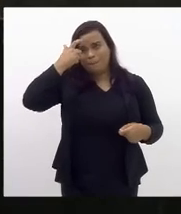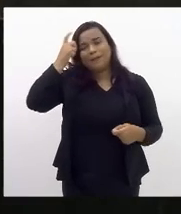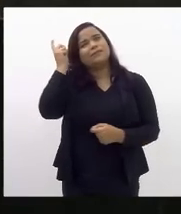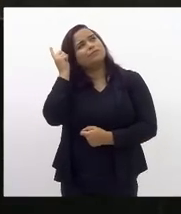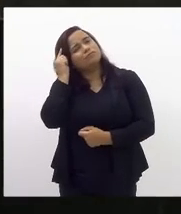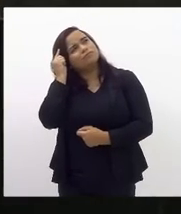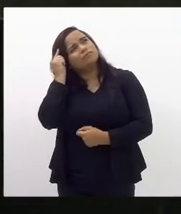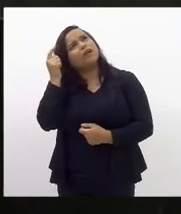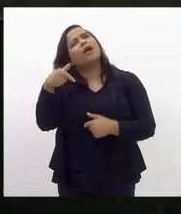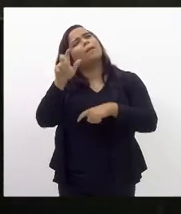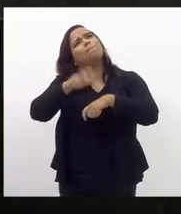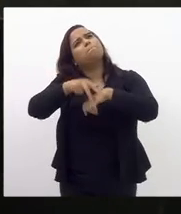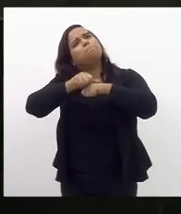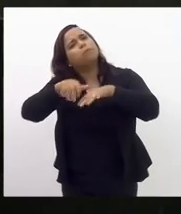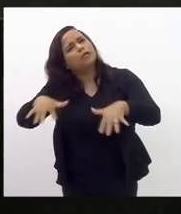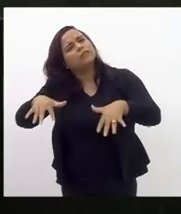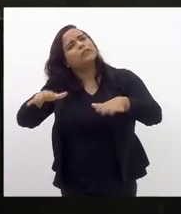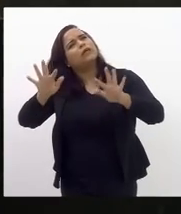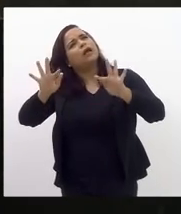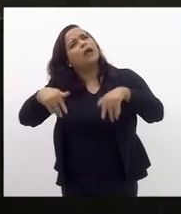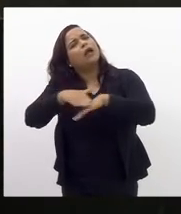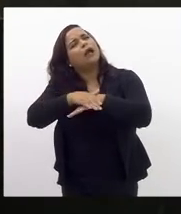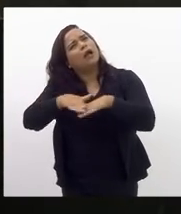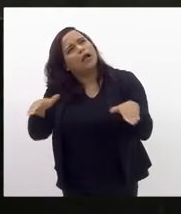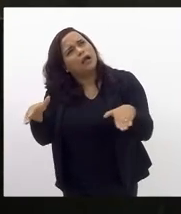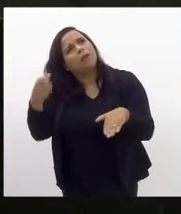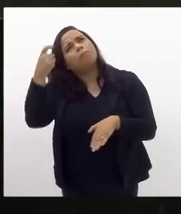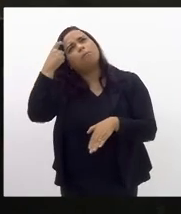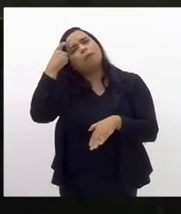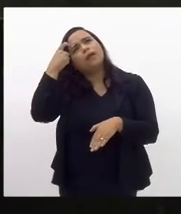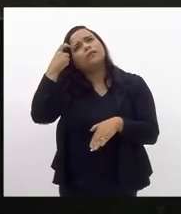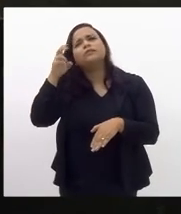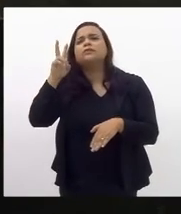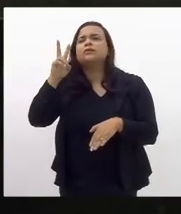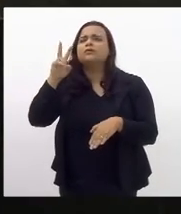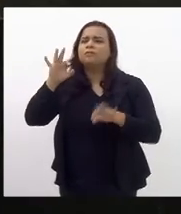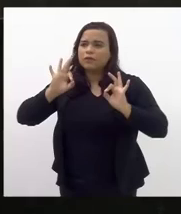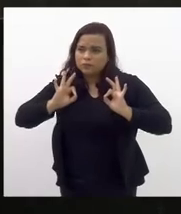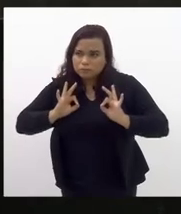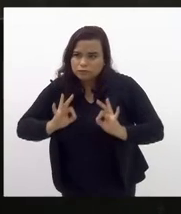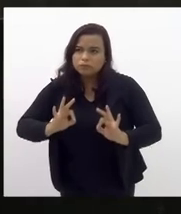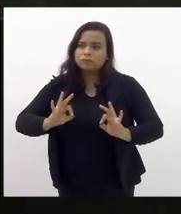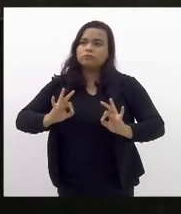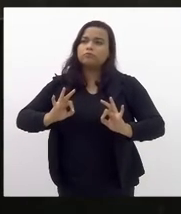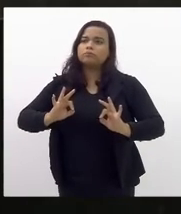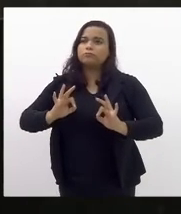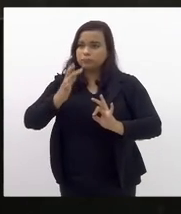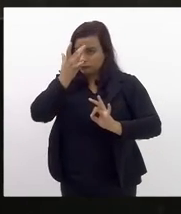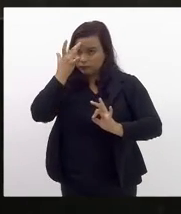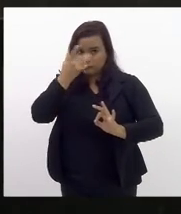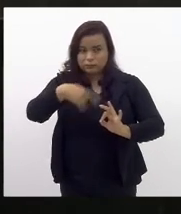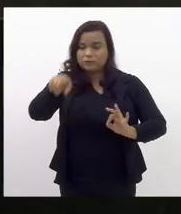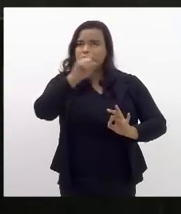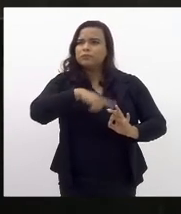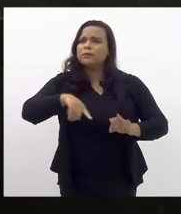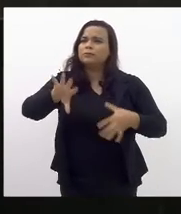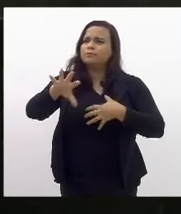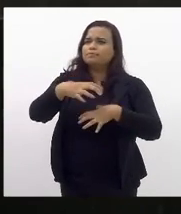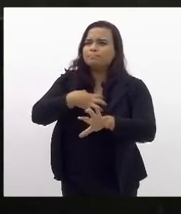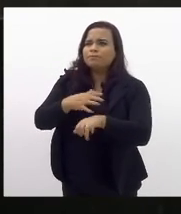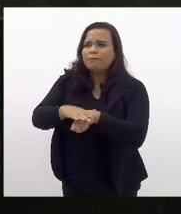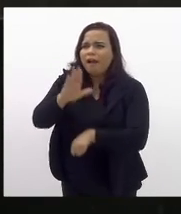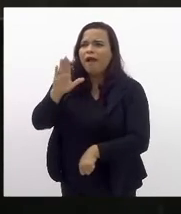depois da pandemia, fosse um contrato onde o fundamento maior seria a